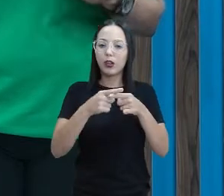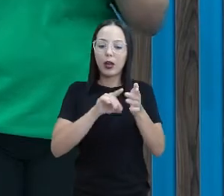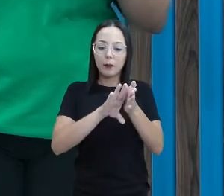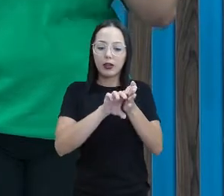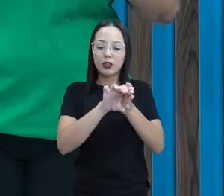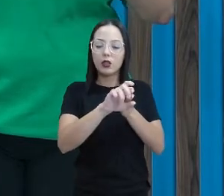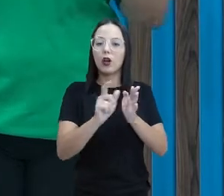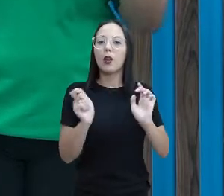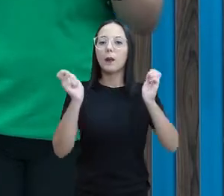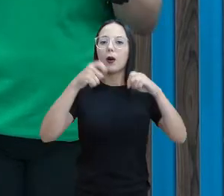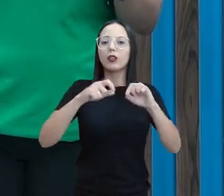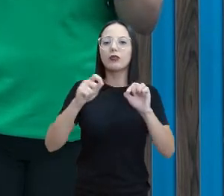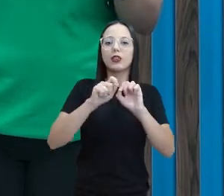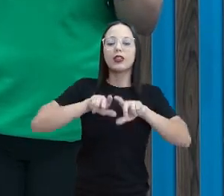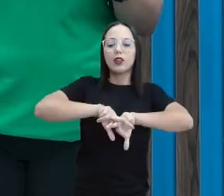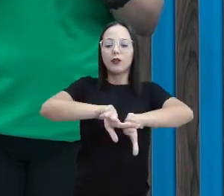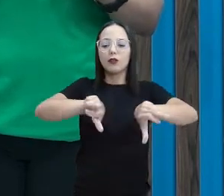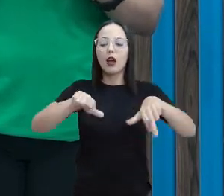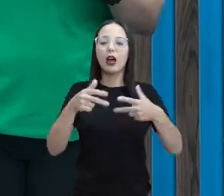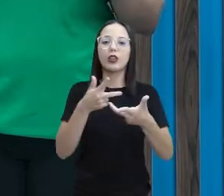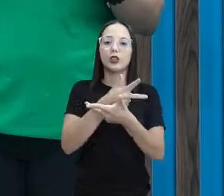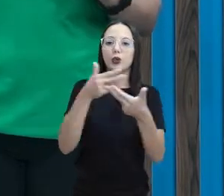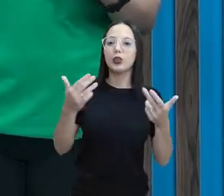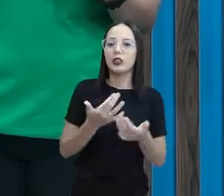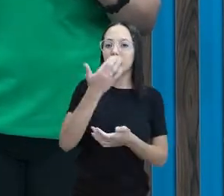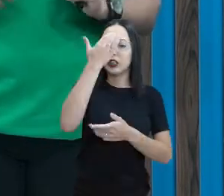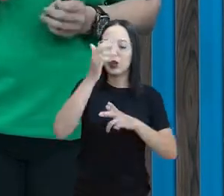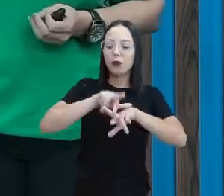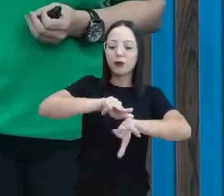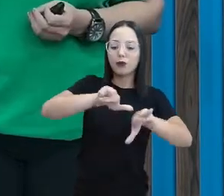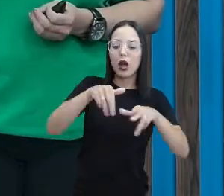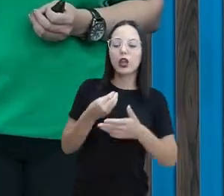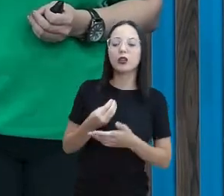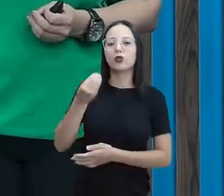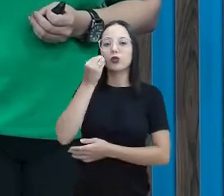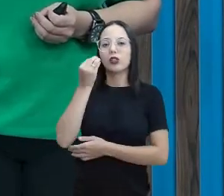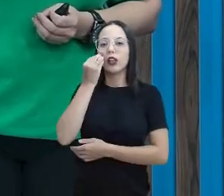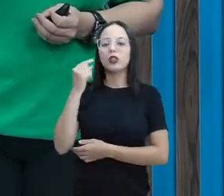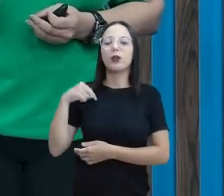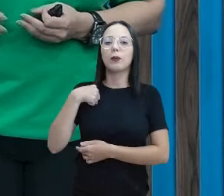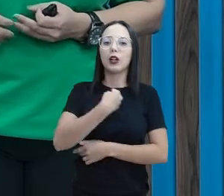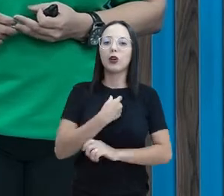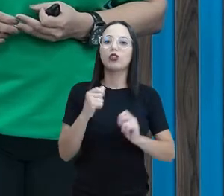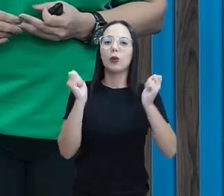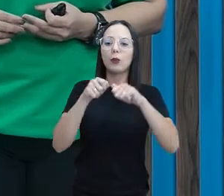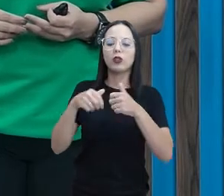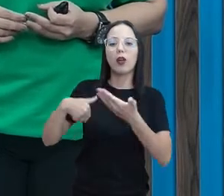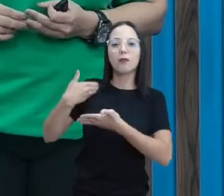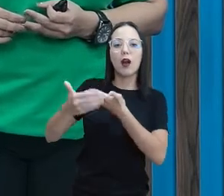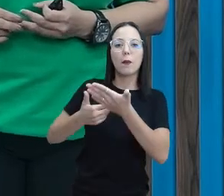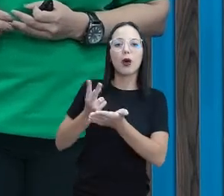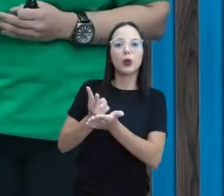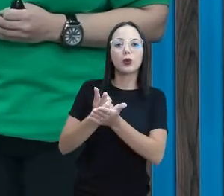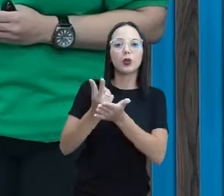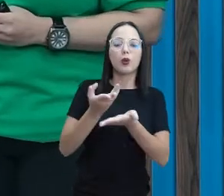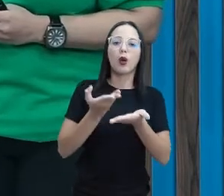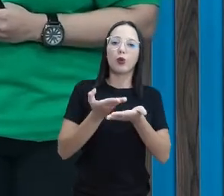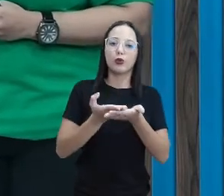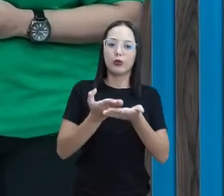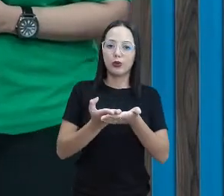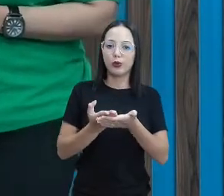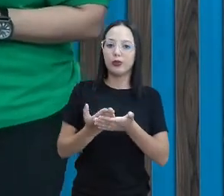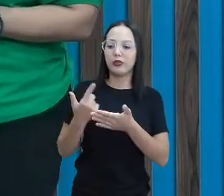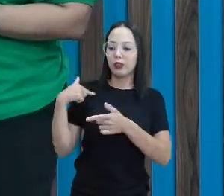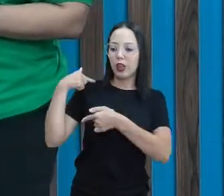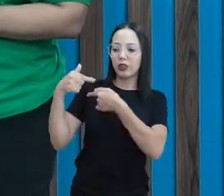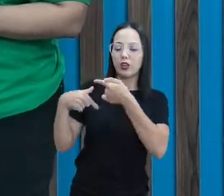dá para se fazer muita coisa aí, né? Muitos testes para poder, né, prosseguir com os estudos de engenharia genética.